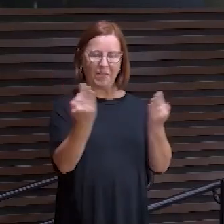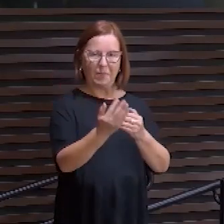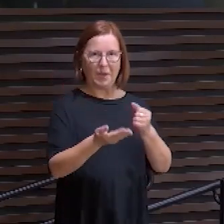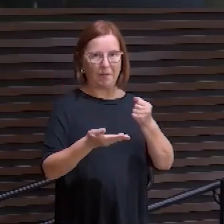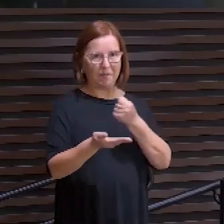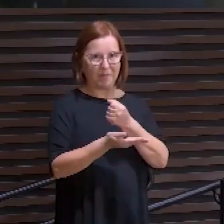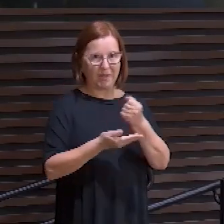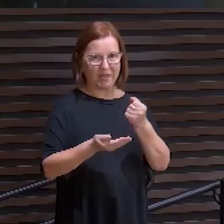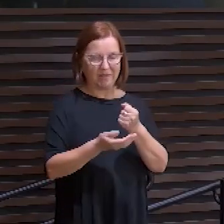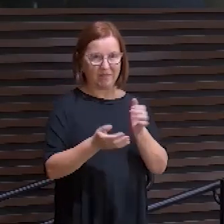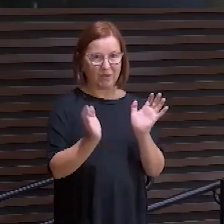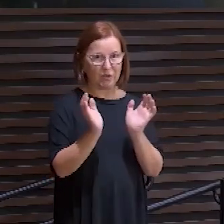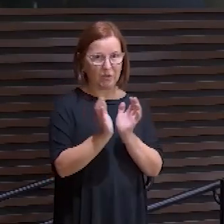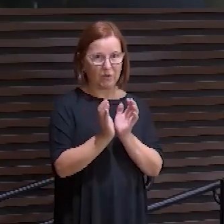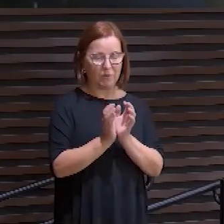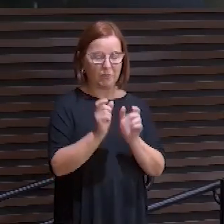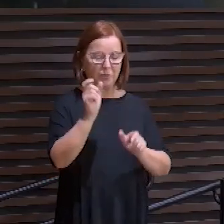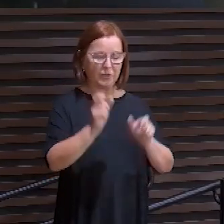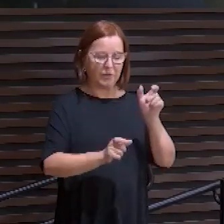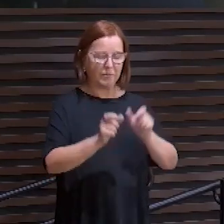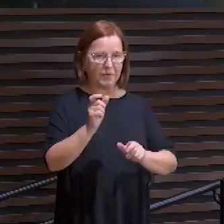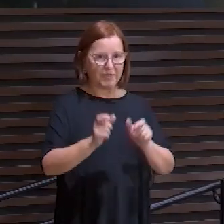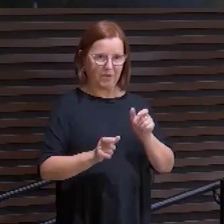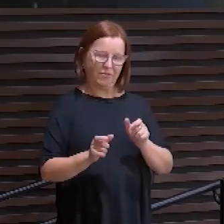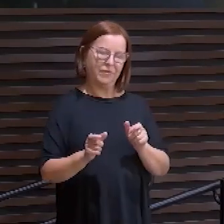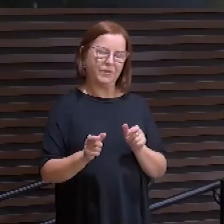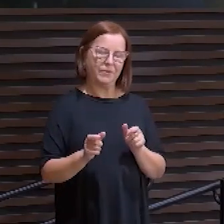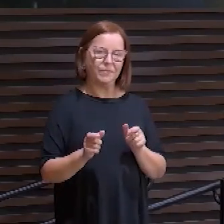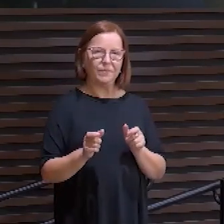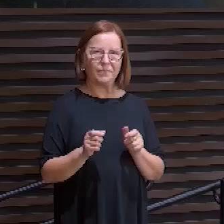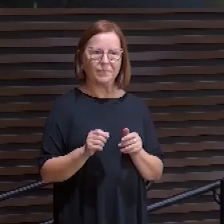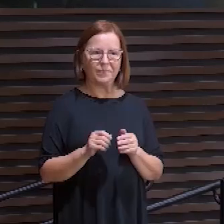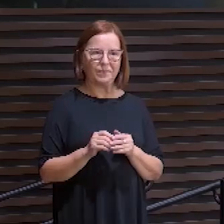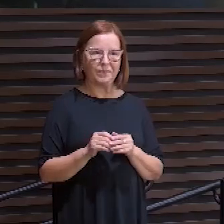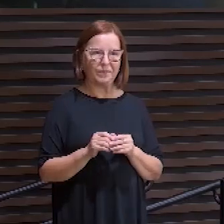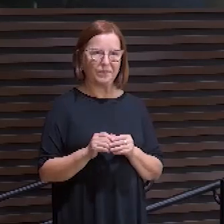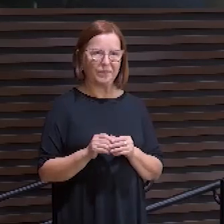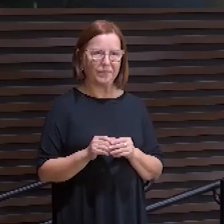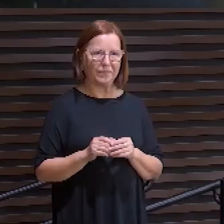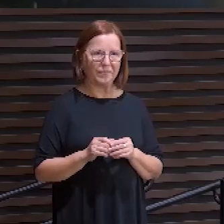uma comunidade de pessoas afins,